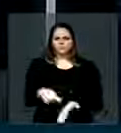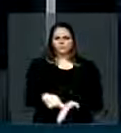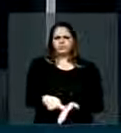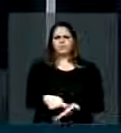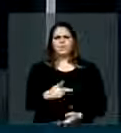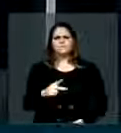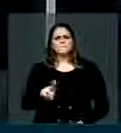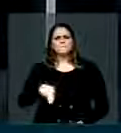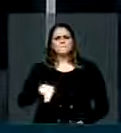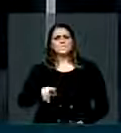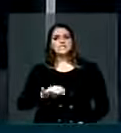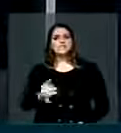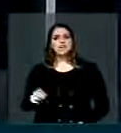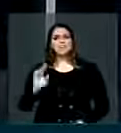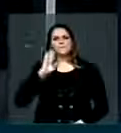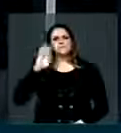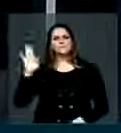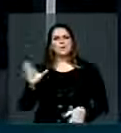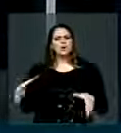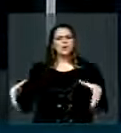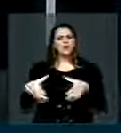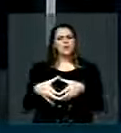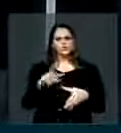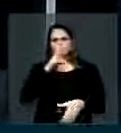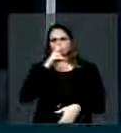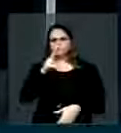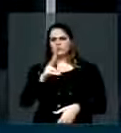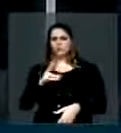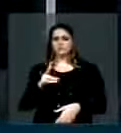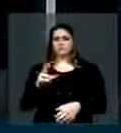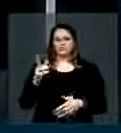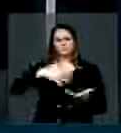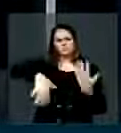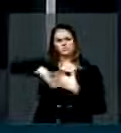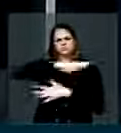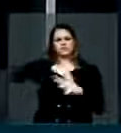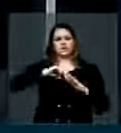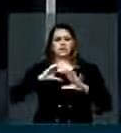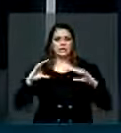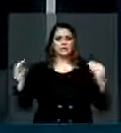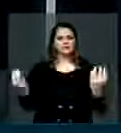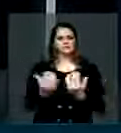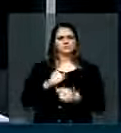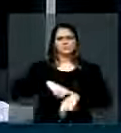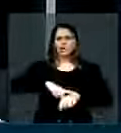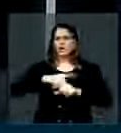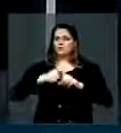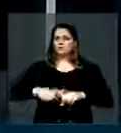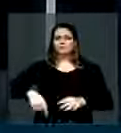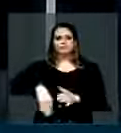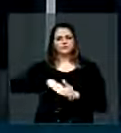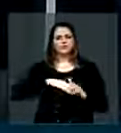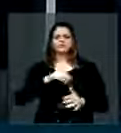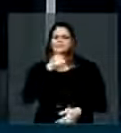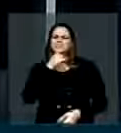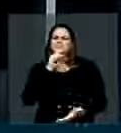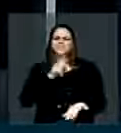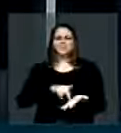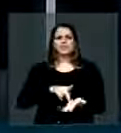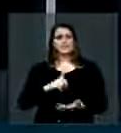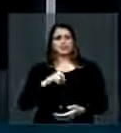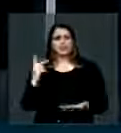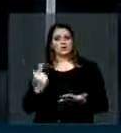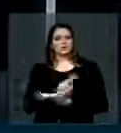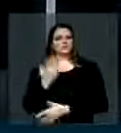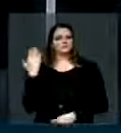punindo principalmente as torcidas organizadas que tumultuam, fazem baderna e que infelizmente fez